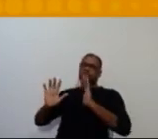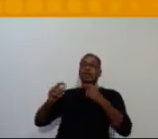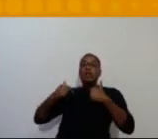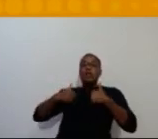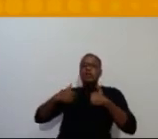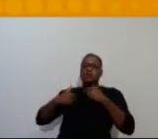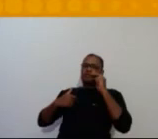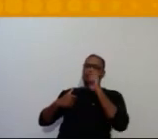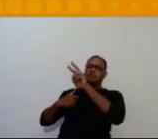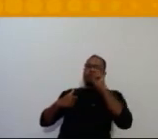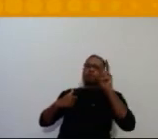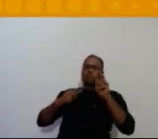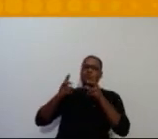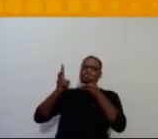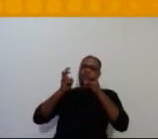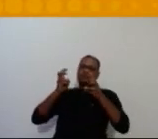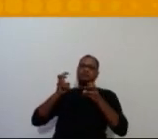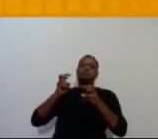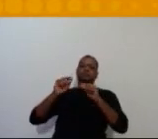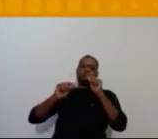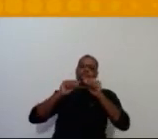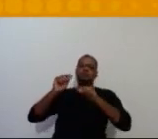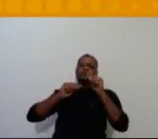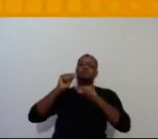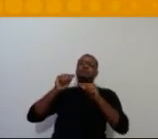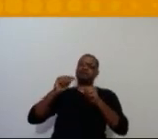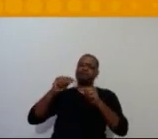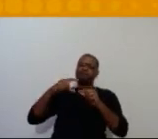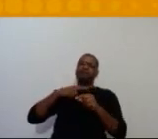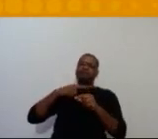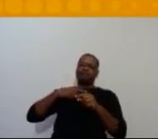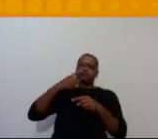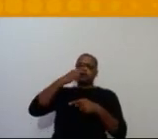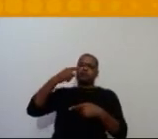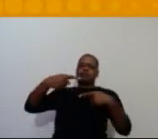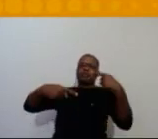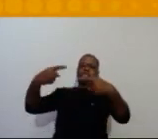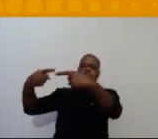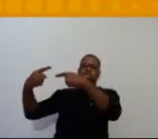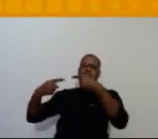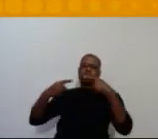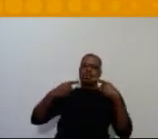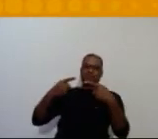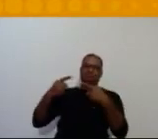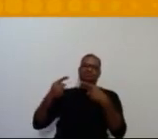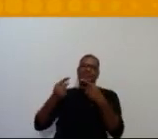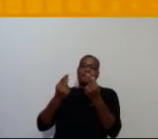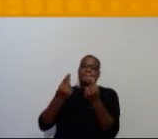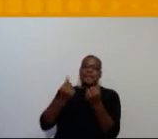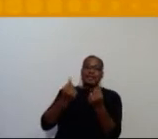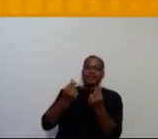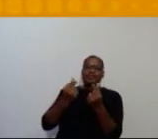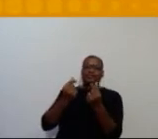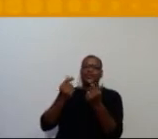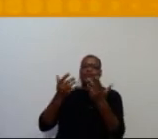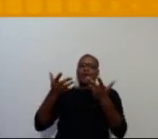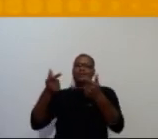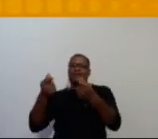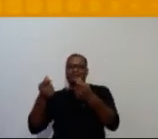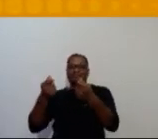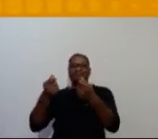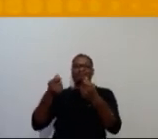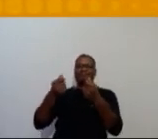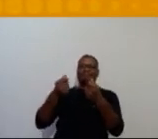talvez separar o joio do trigo ainda seja complicado. Mas a gente percebe, pelas avaliações que são feitas